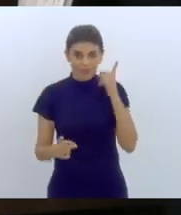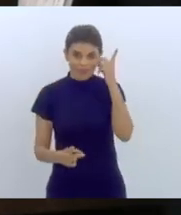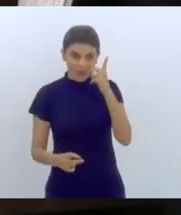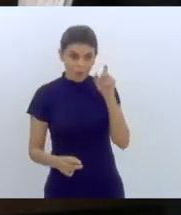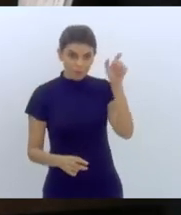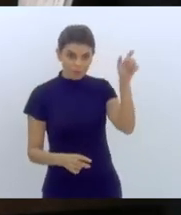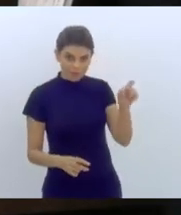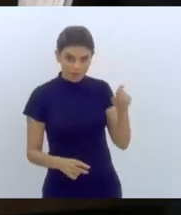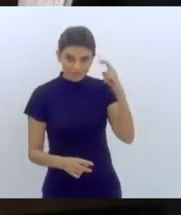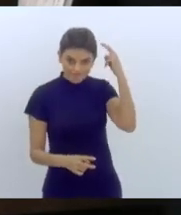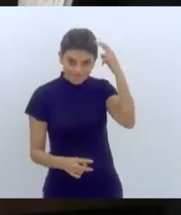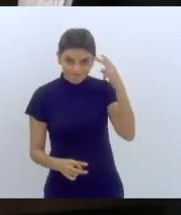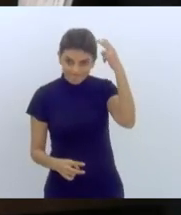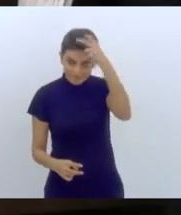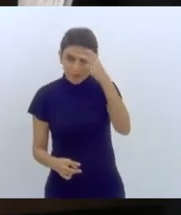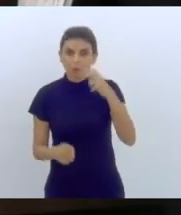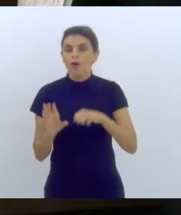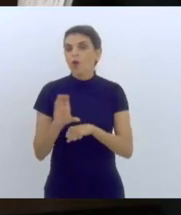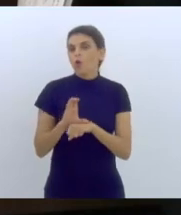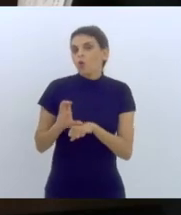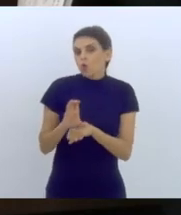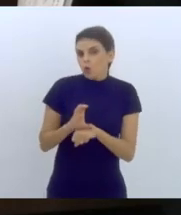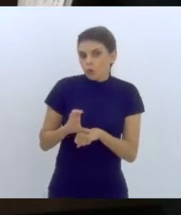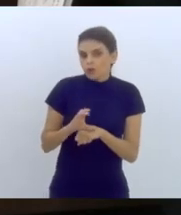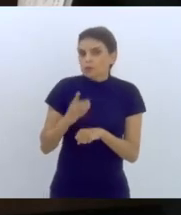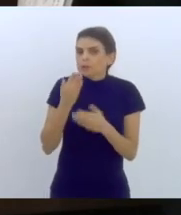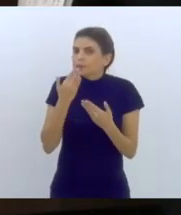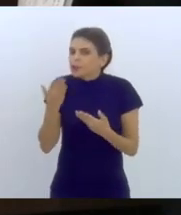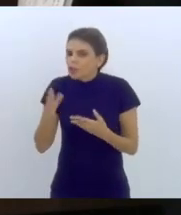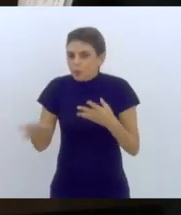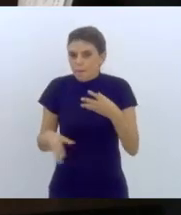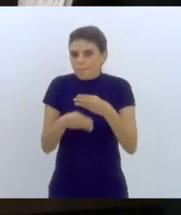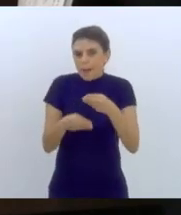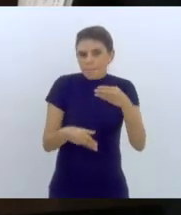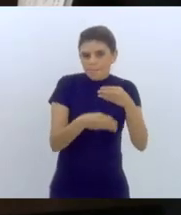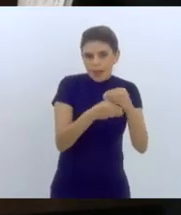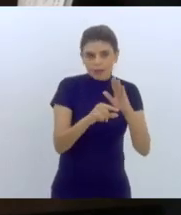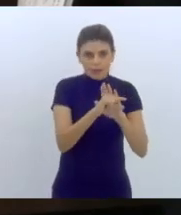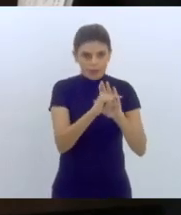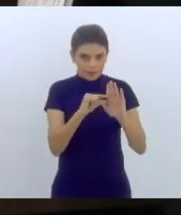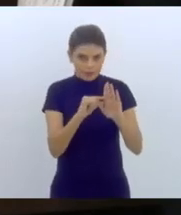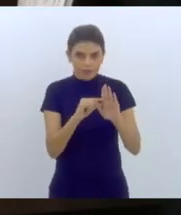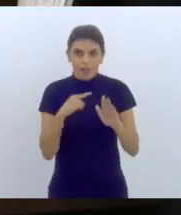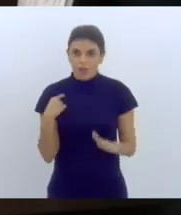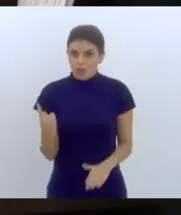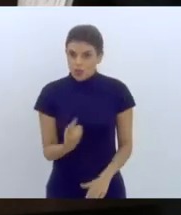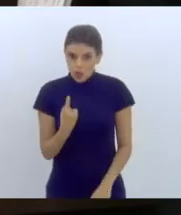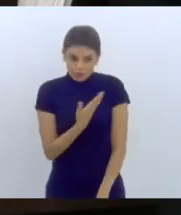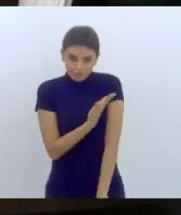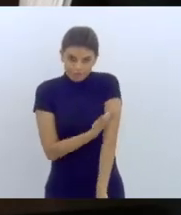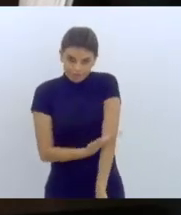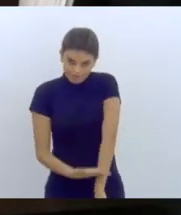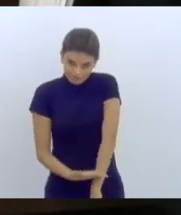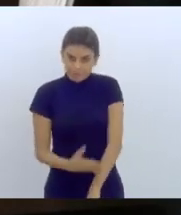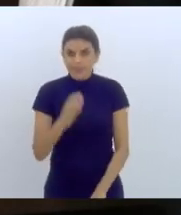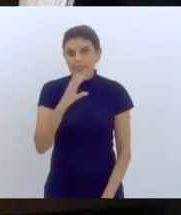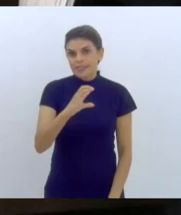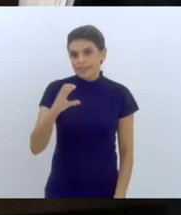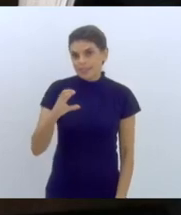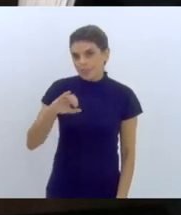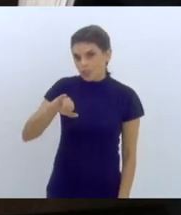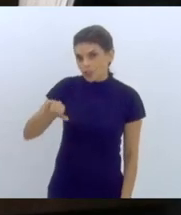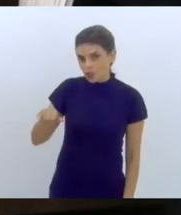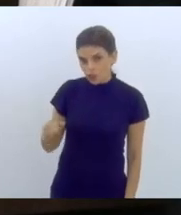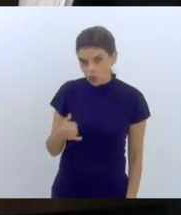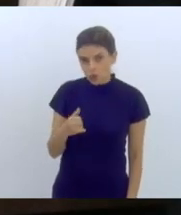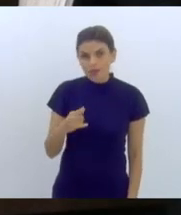ela deu pela constitucionalidade com emendas. É de hábito na CCJ, quando